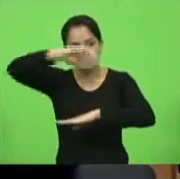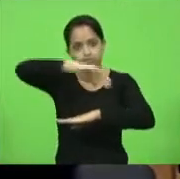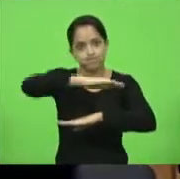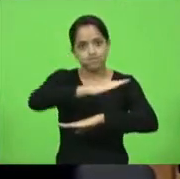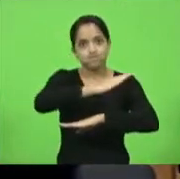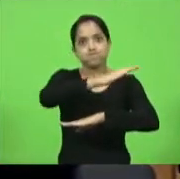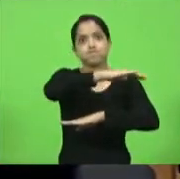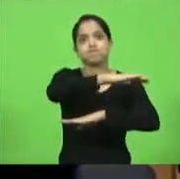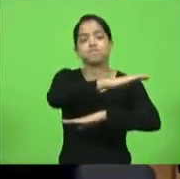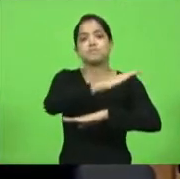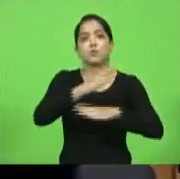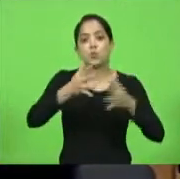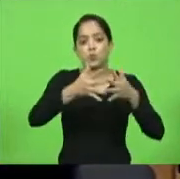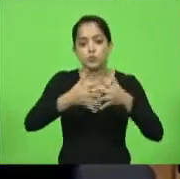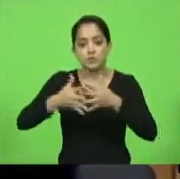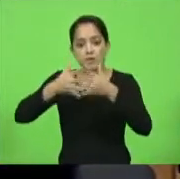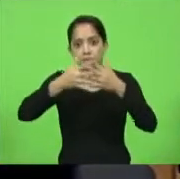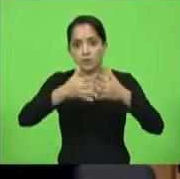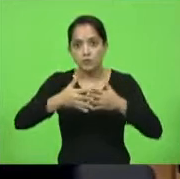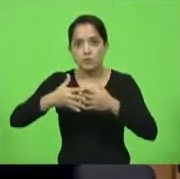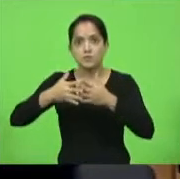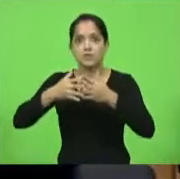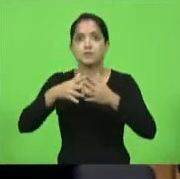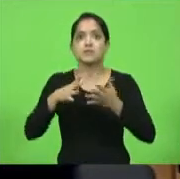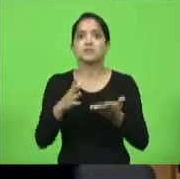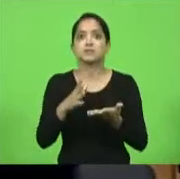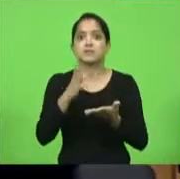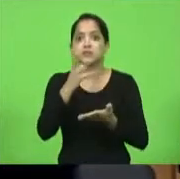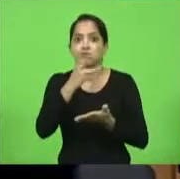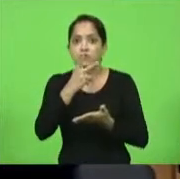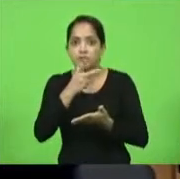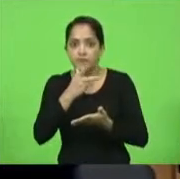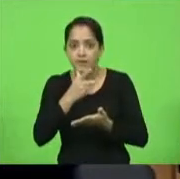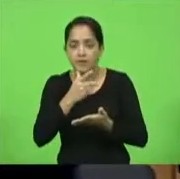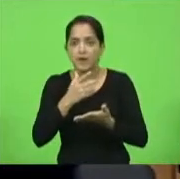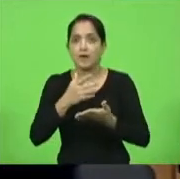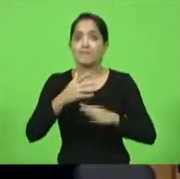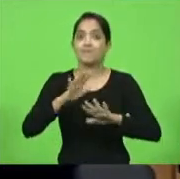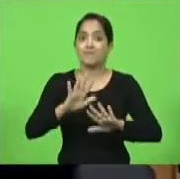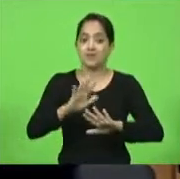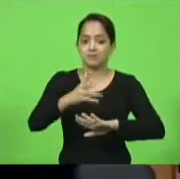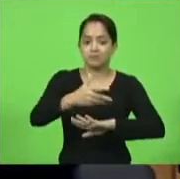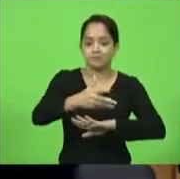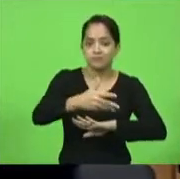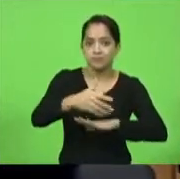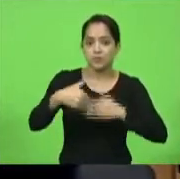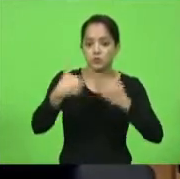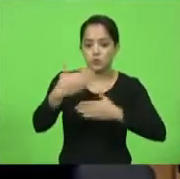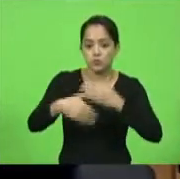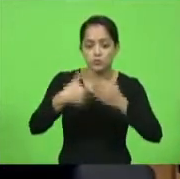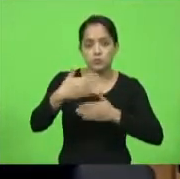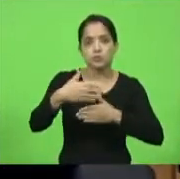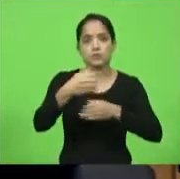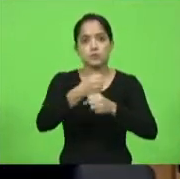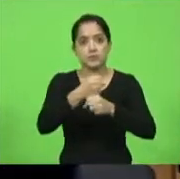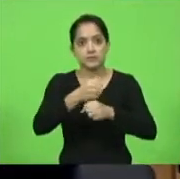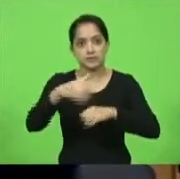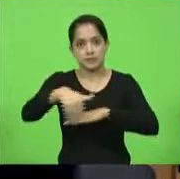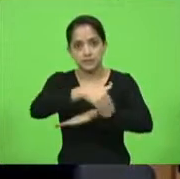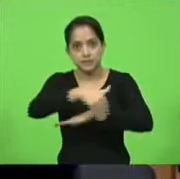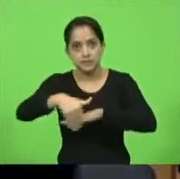vão muito devagar e nós precisamos da celeridade dentro de todo um procedimento que traga segurança